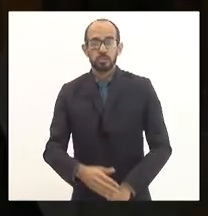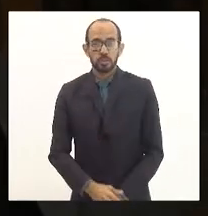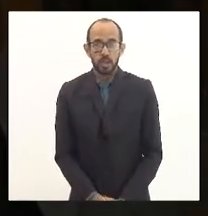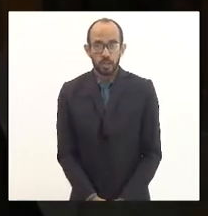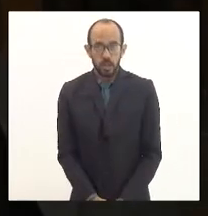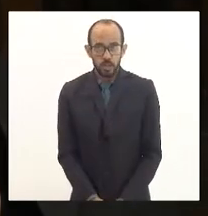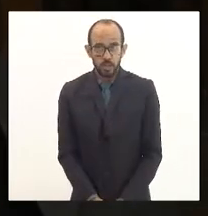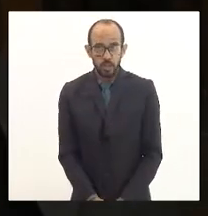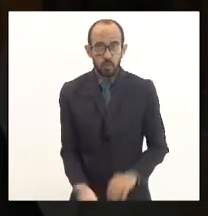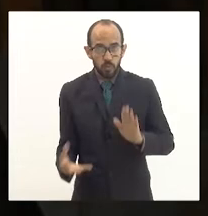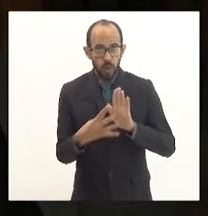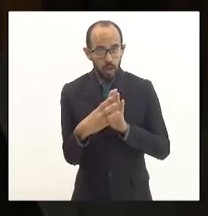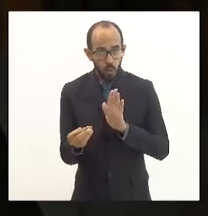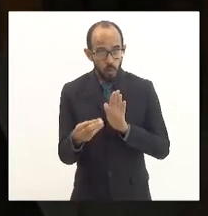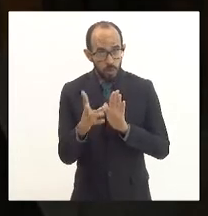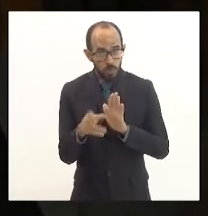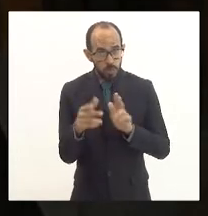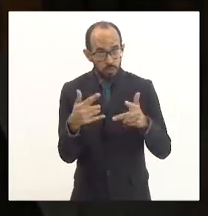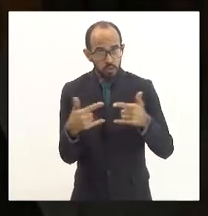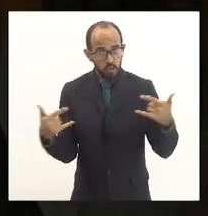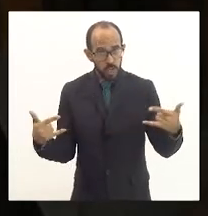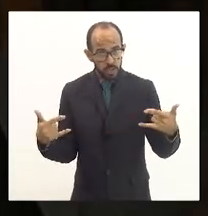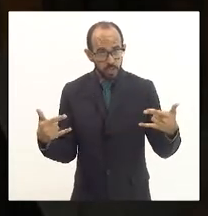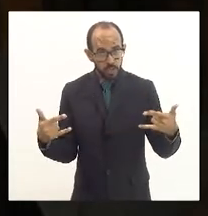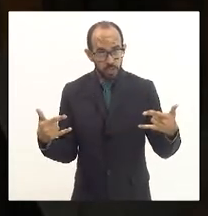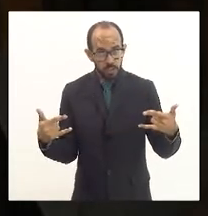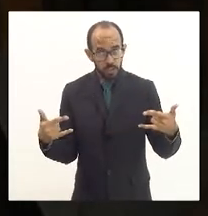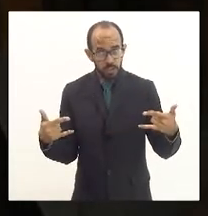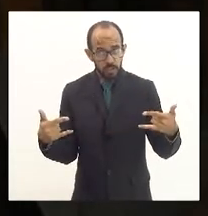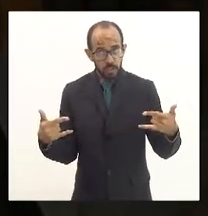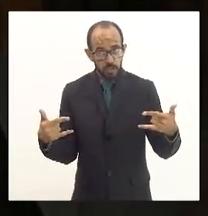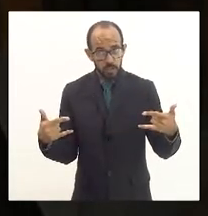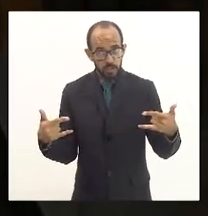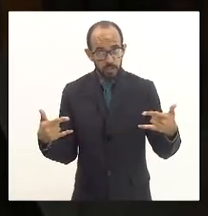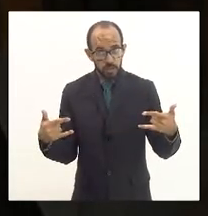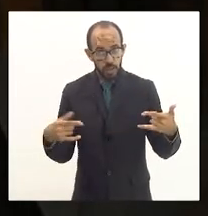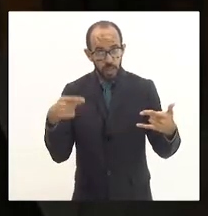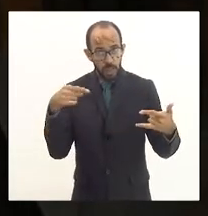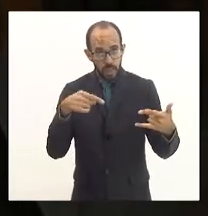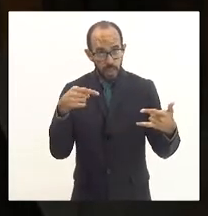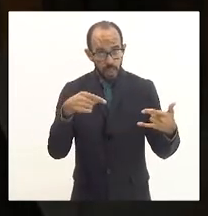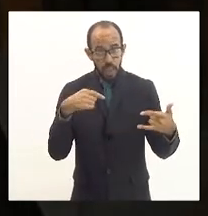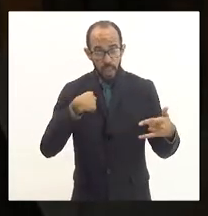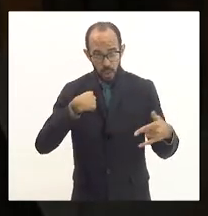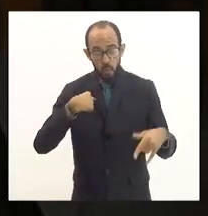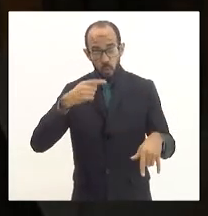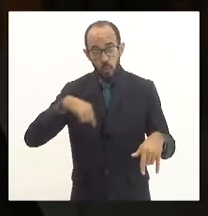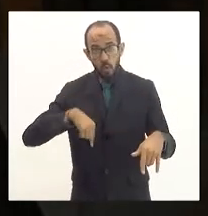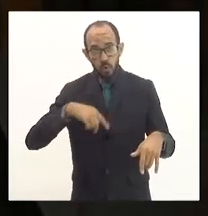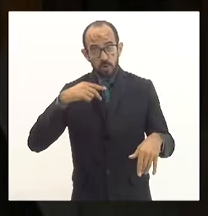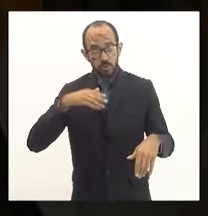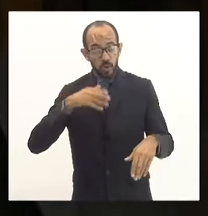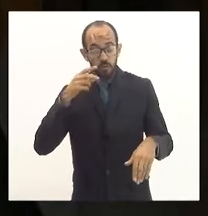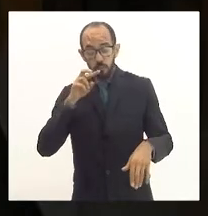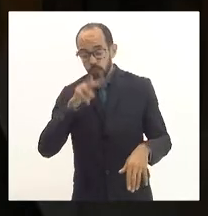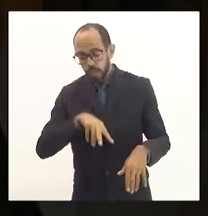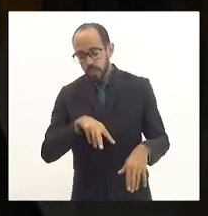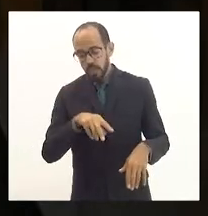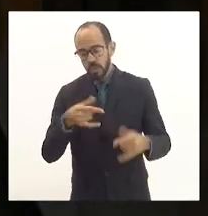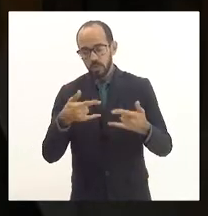é uma cópia do mesmo E desde que esse palavra tá teve acesso ao cheque